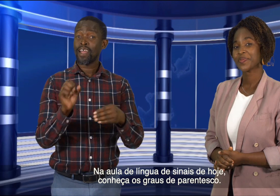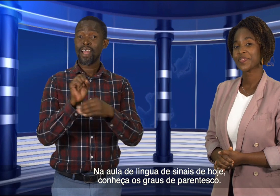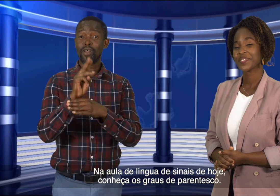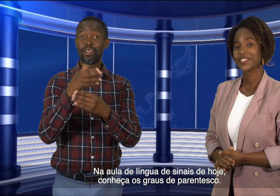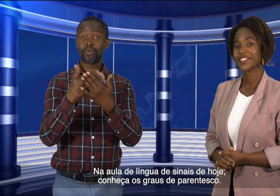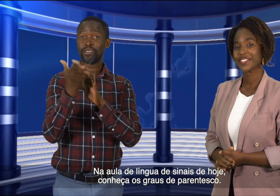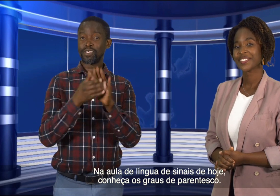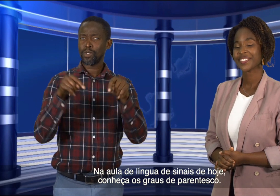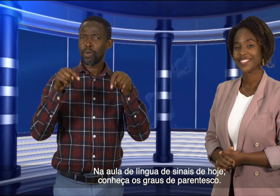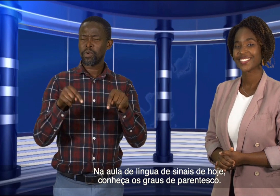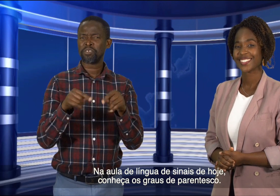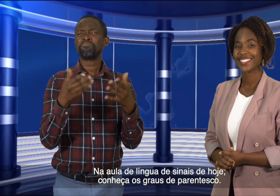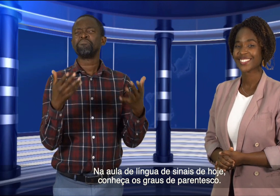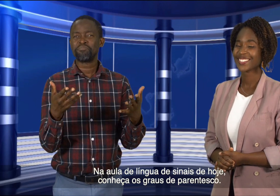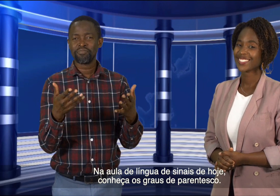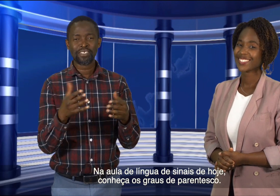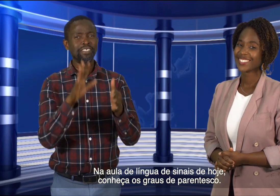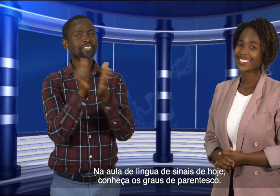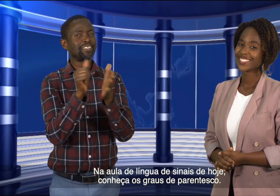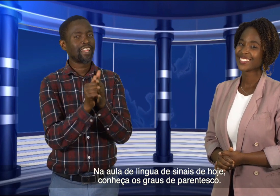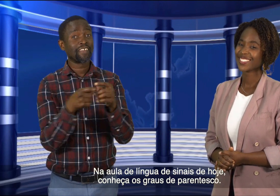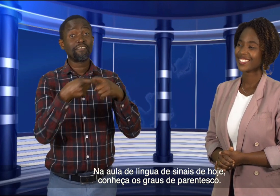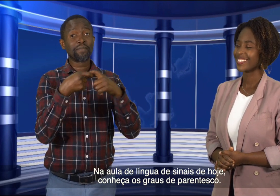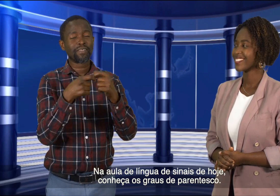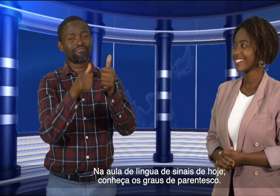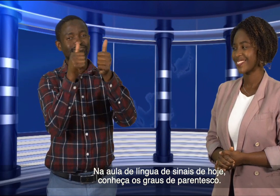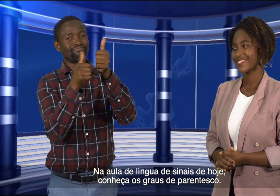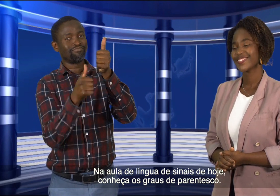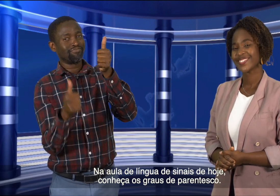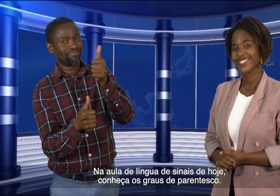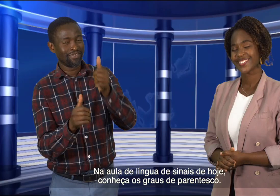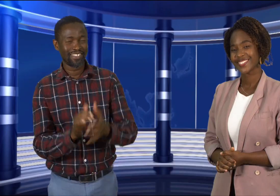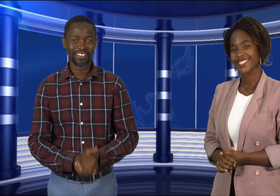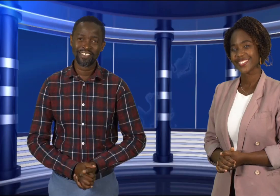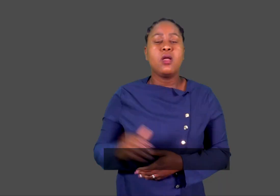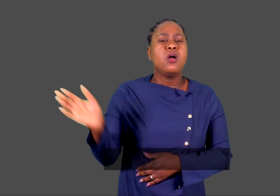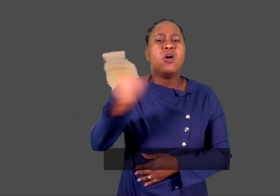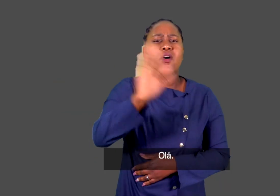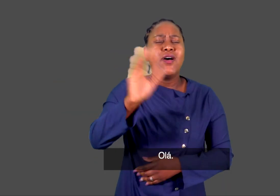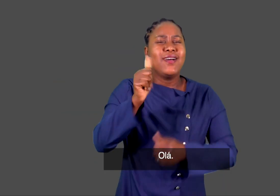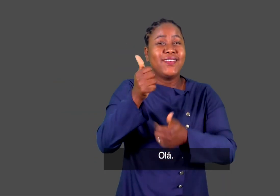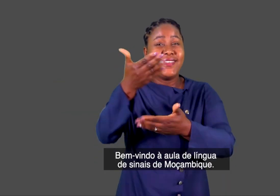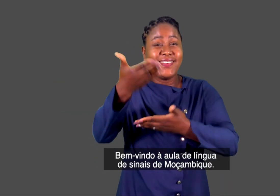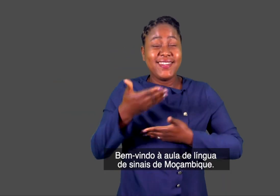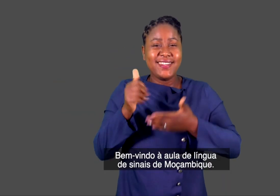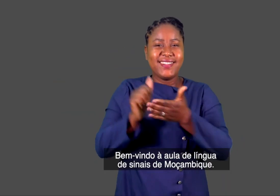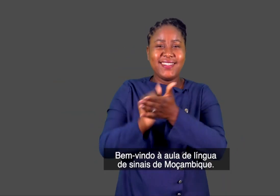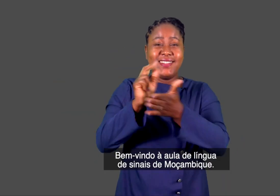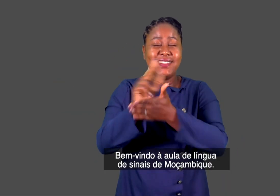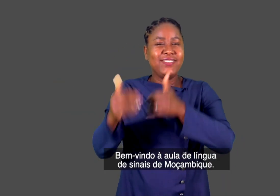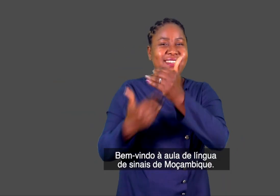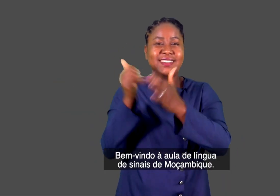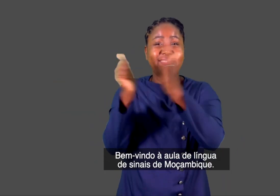Na aula de Língua de Sinais de hoje, conheça os graus de parentesco. Olá, bem